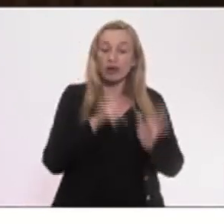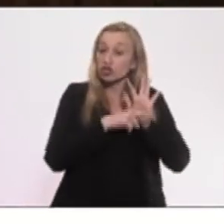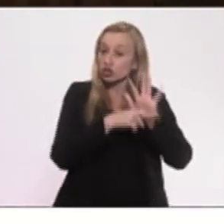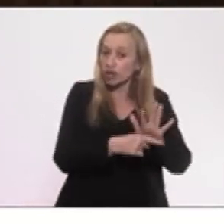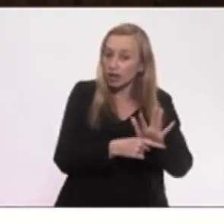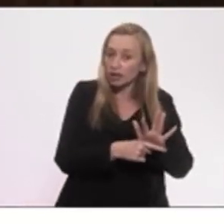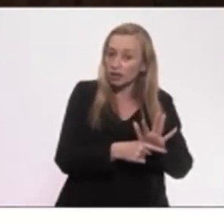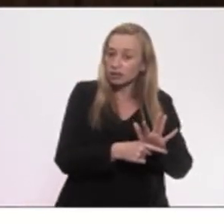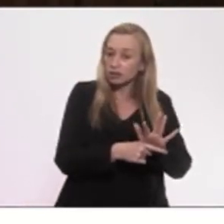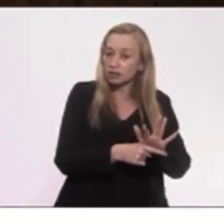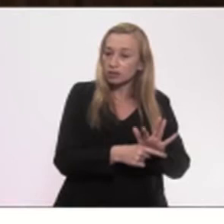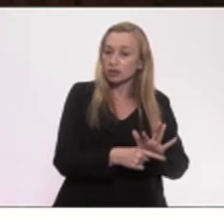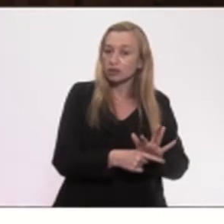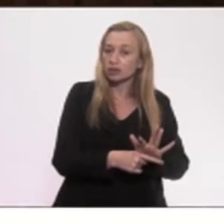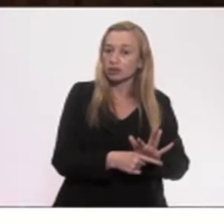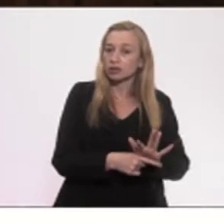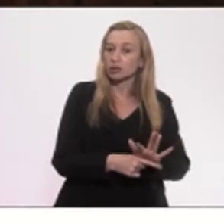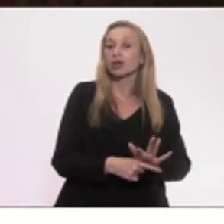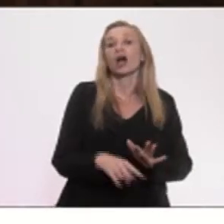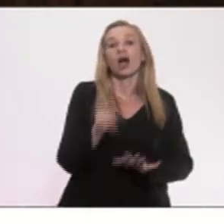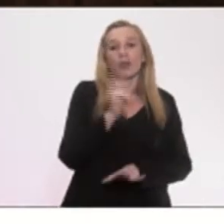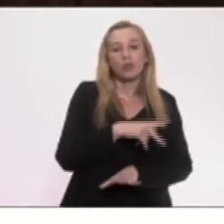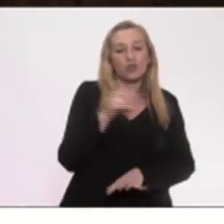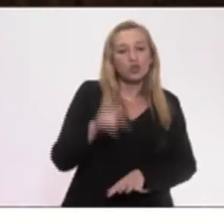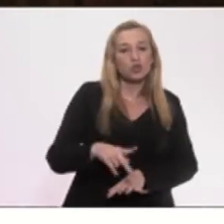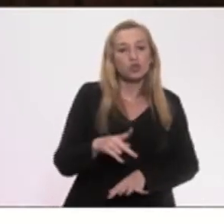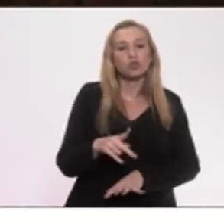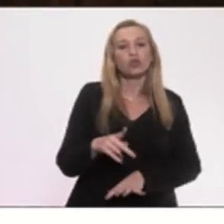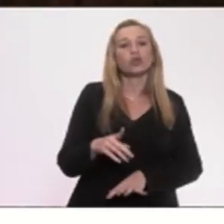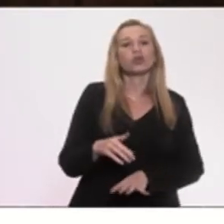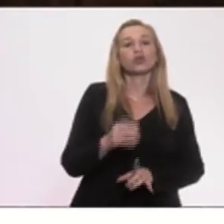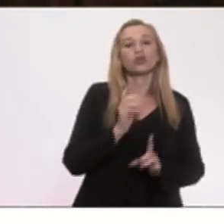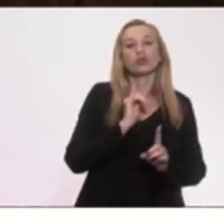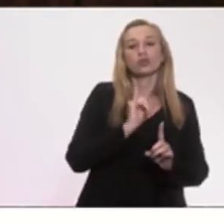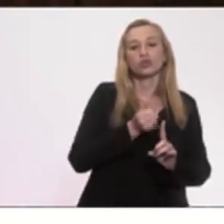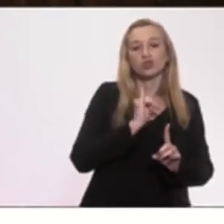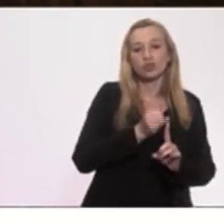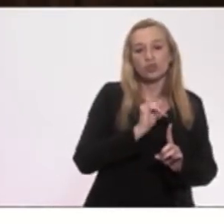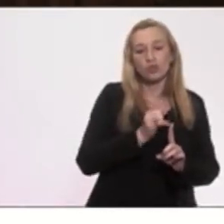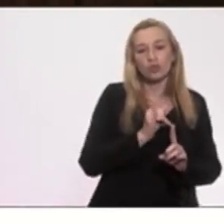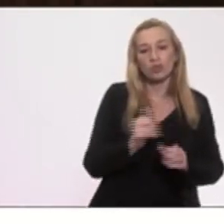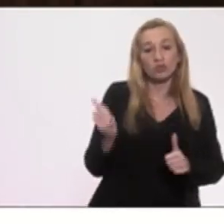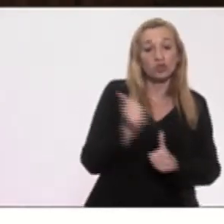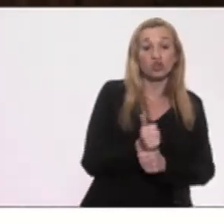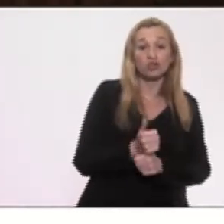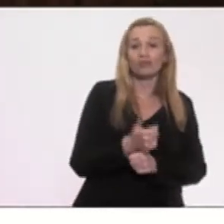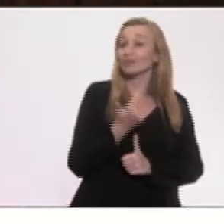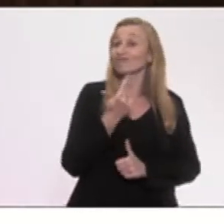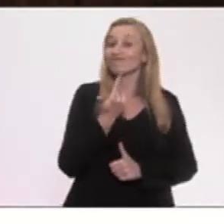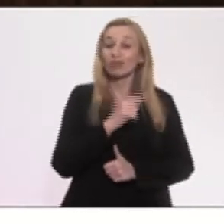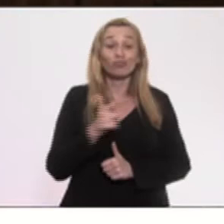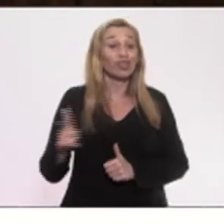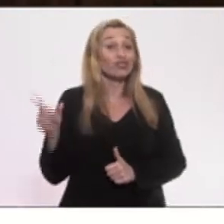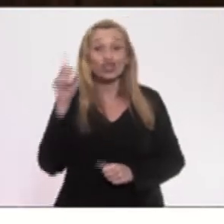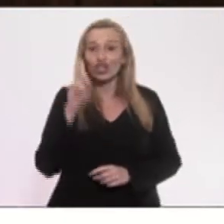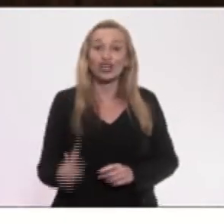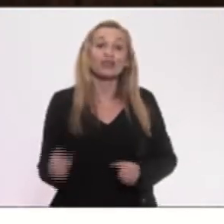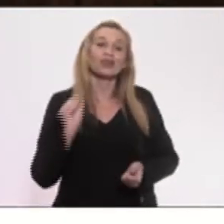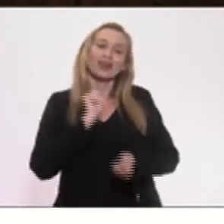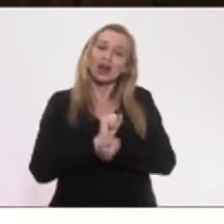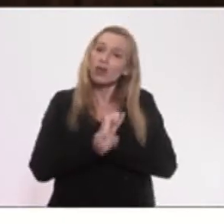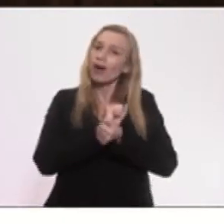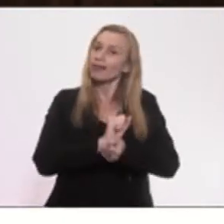demérito a professora que o governador indicou para substituí-lo, mas ele não tem direito de fazer isso e tem que esperar